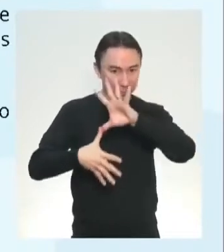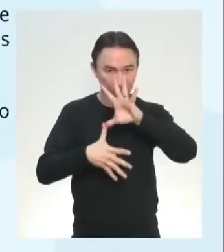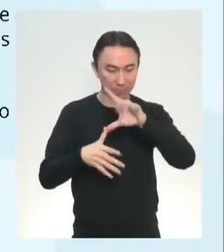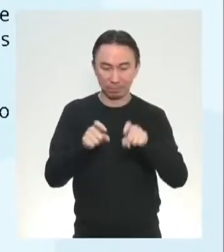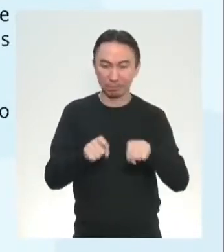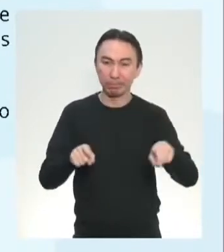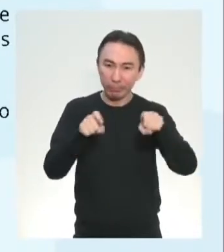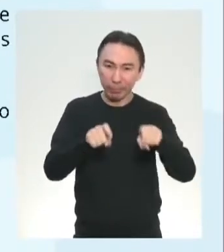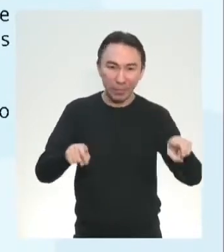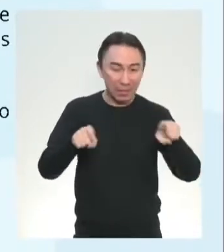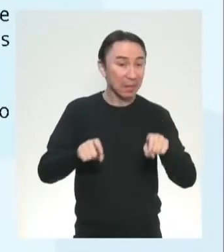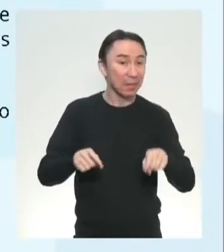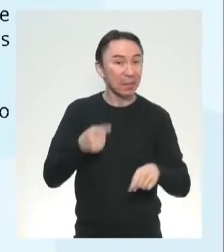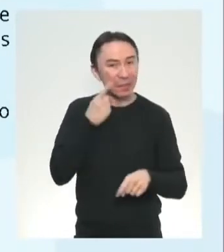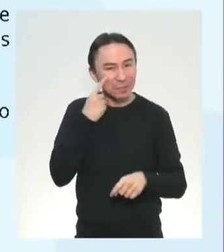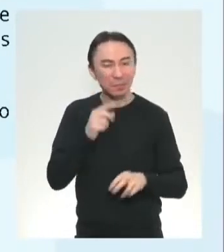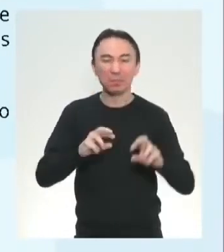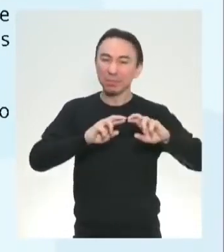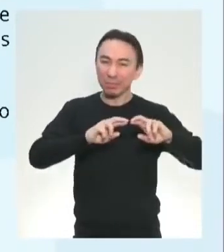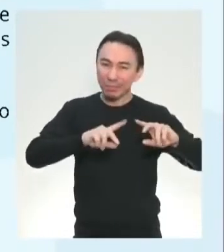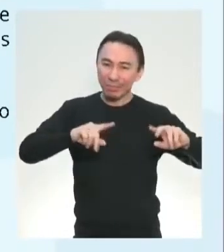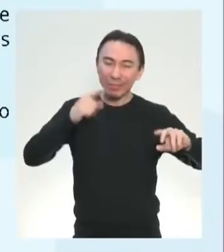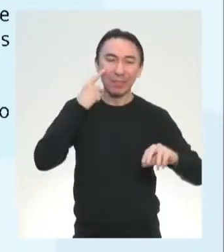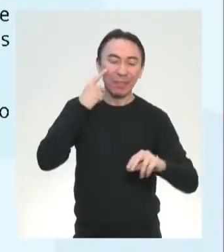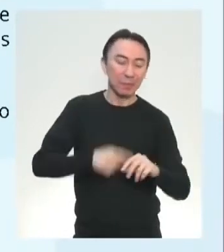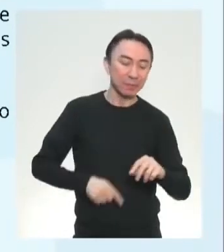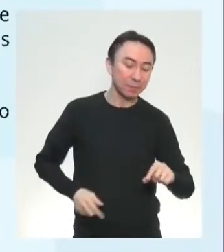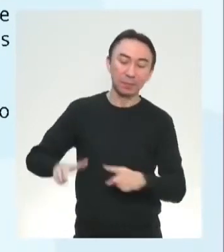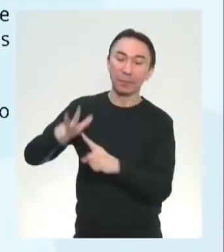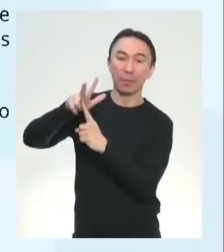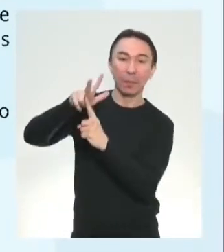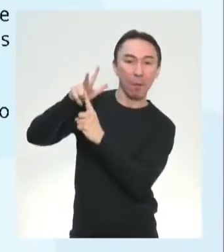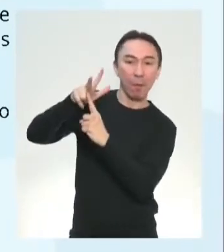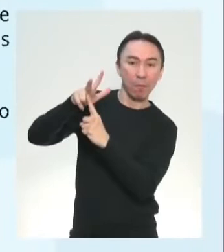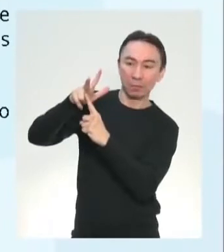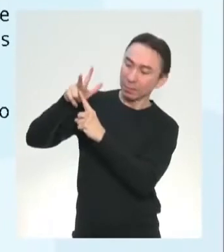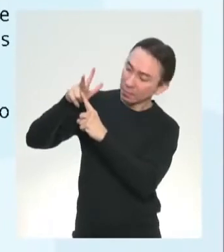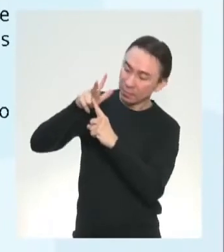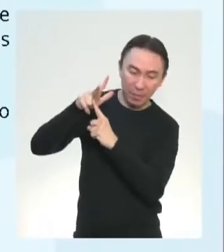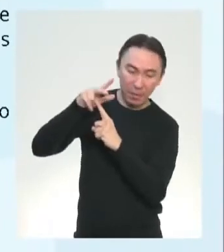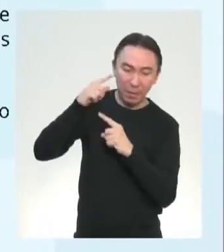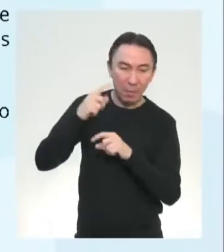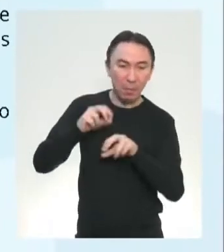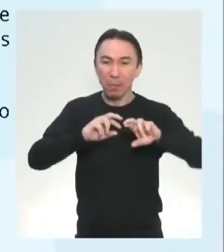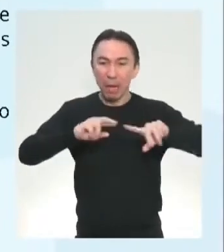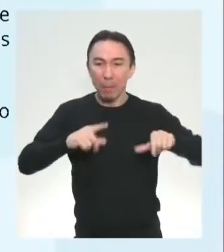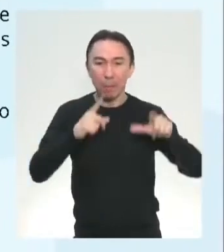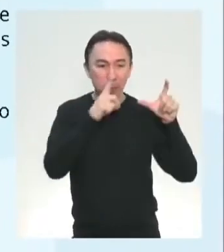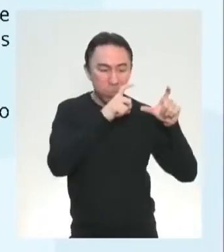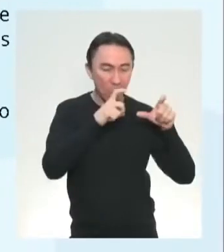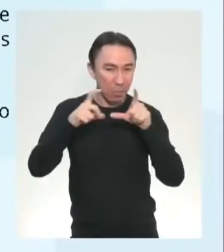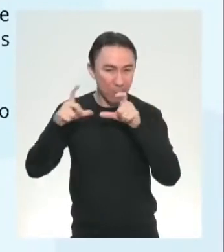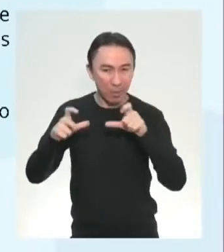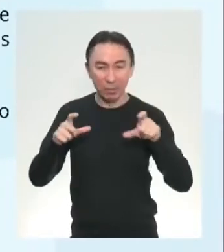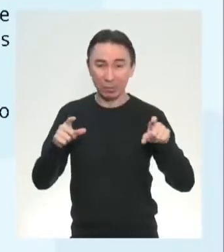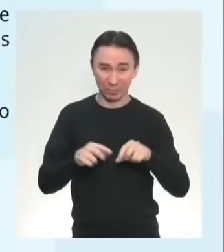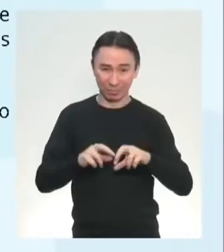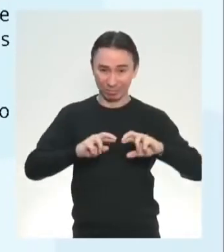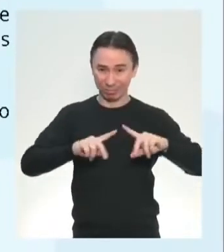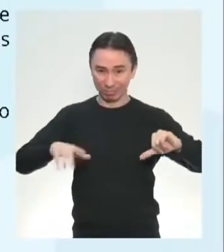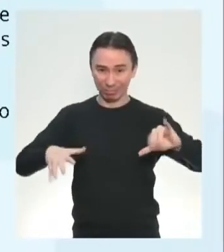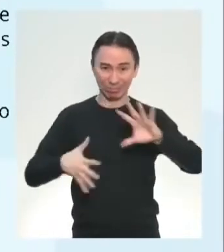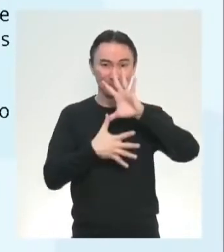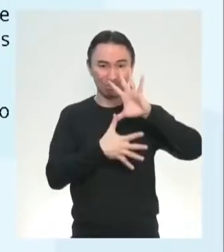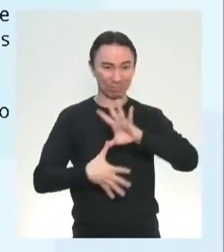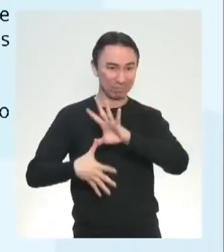relacionar com a produção de imagens de satélite e mapas digitais, entre outros. A unidade temática